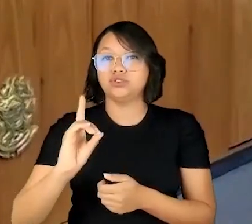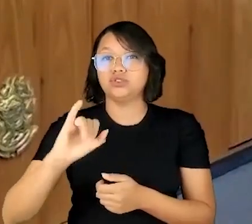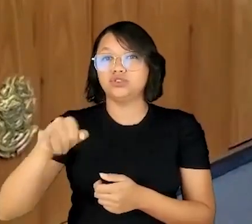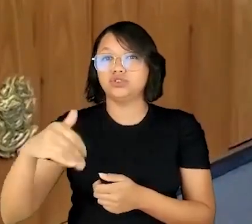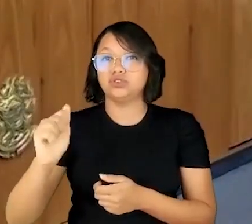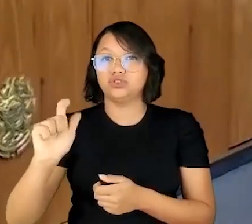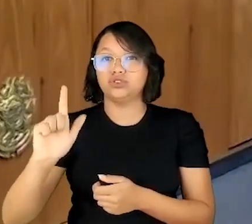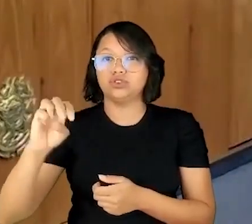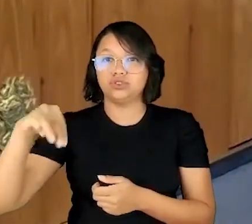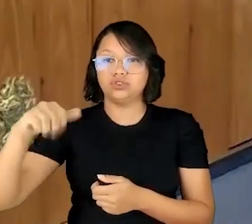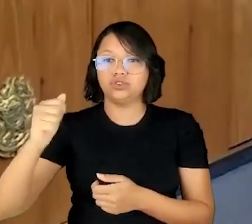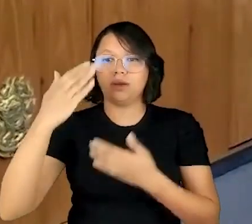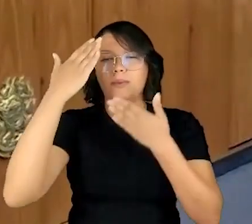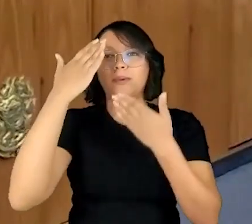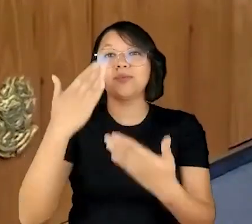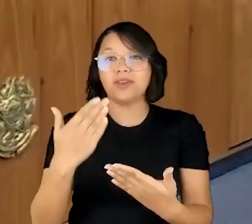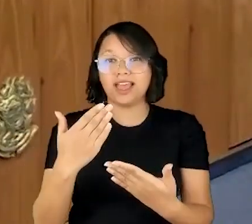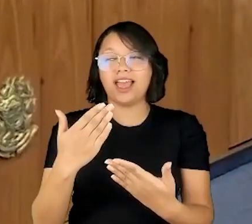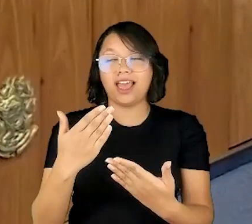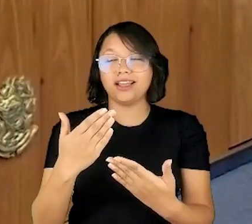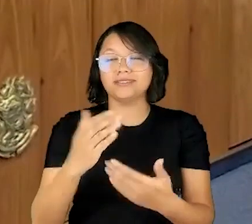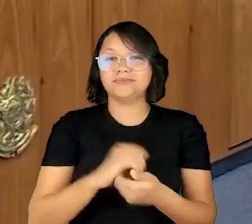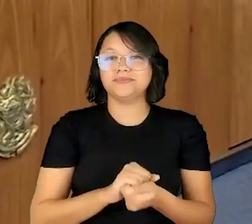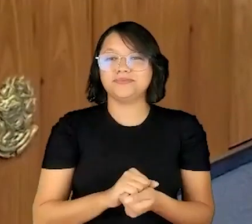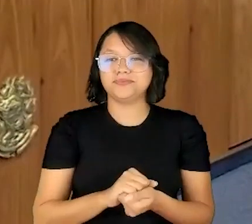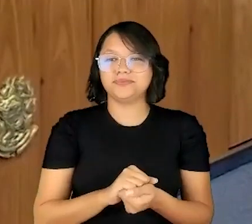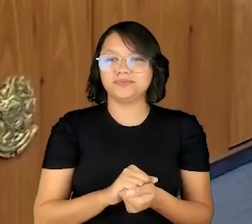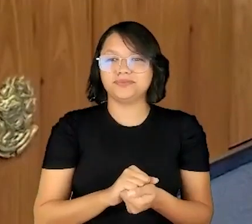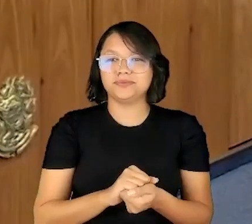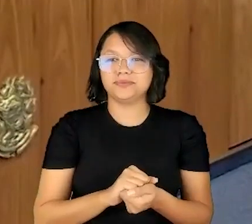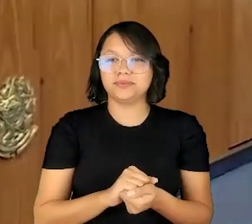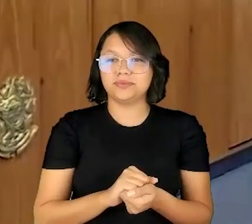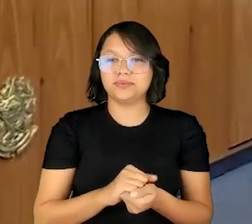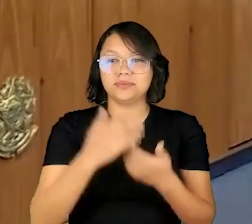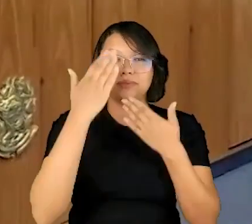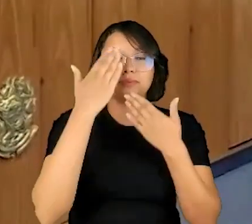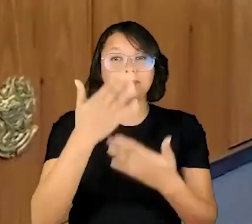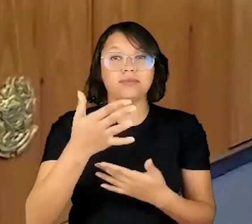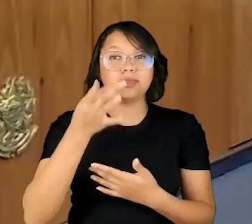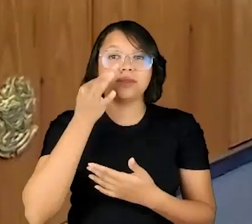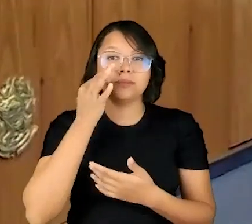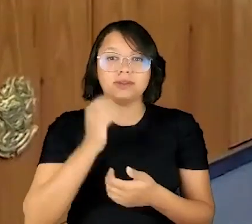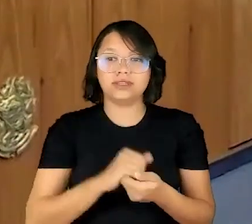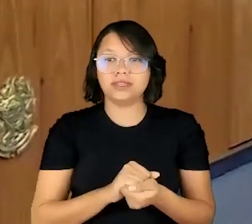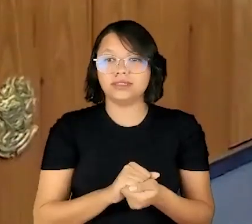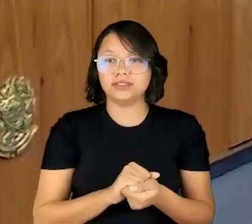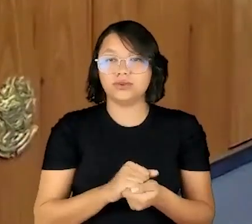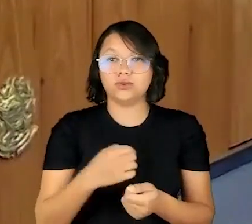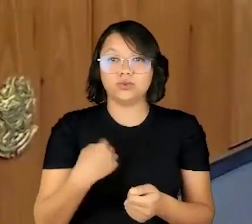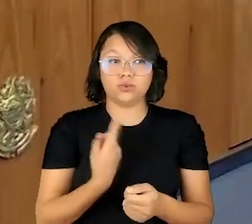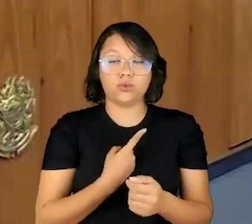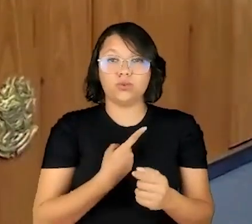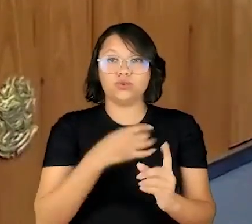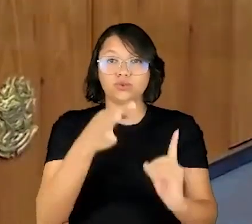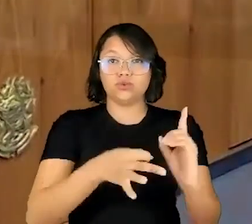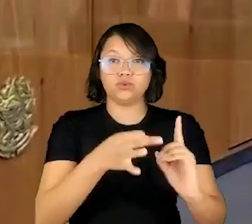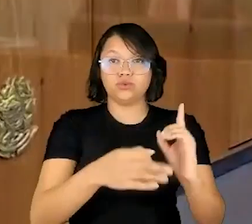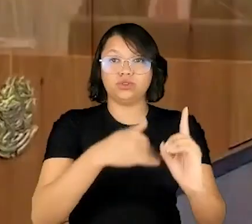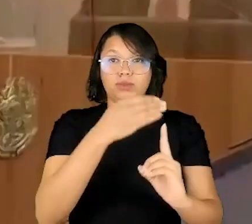Obrigado. Obrigado, doutor Muta. Agradeço a presença do nosso desembargador